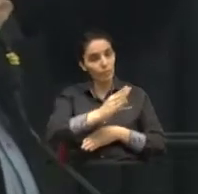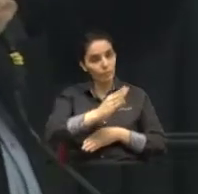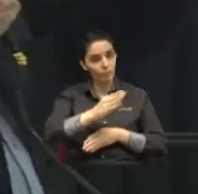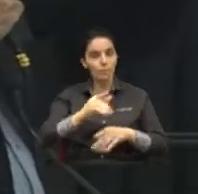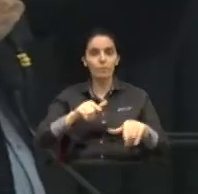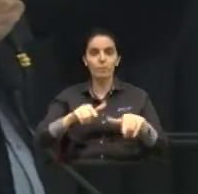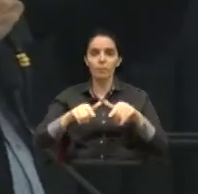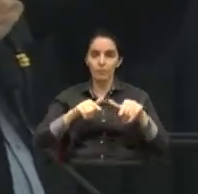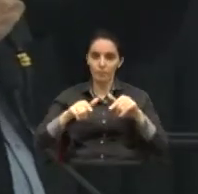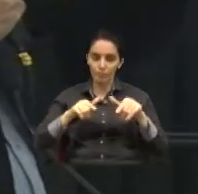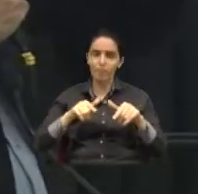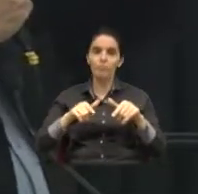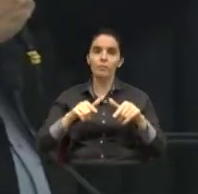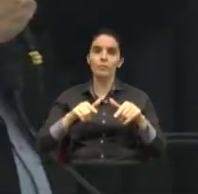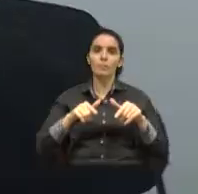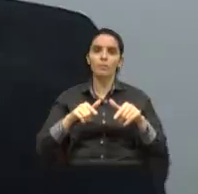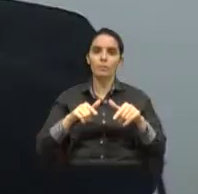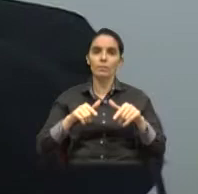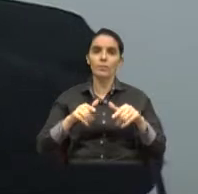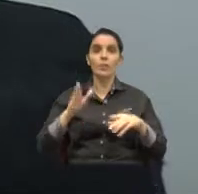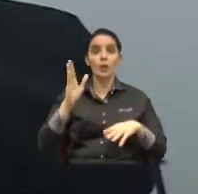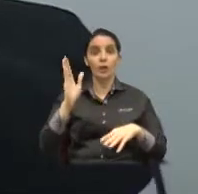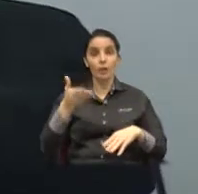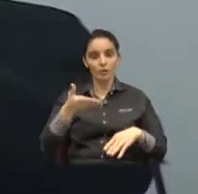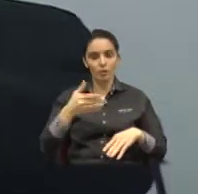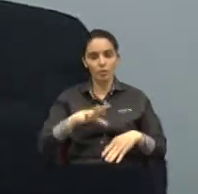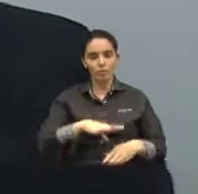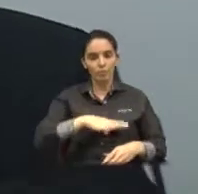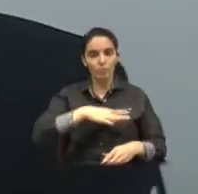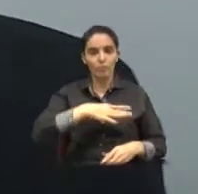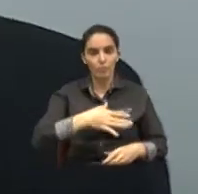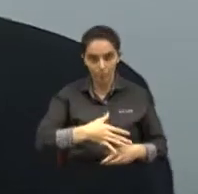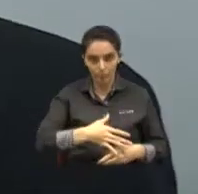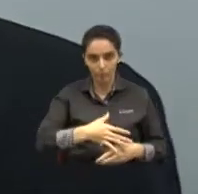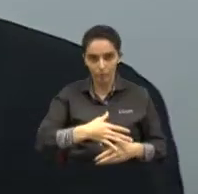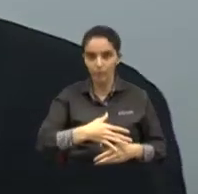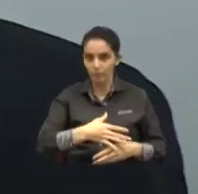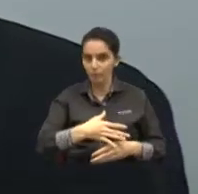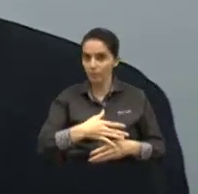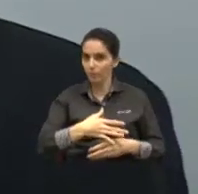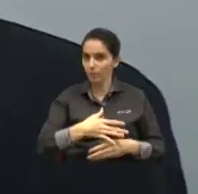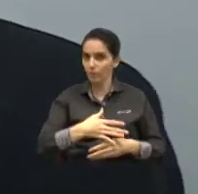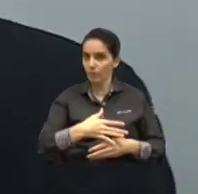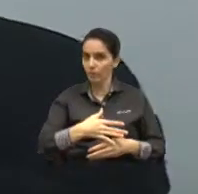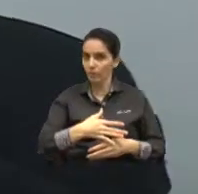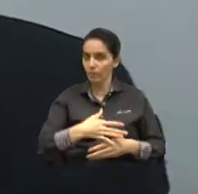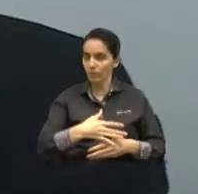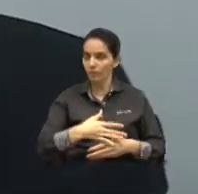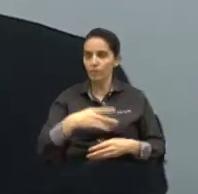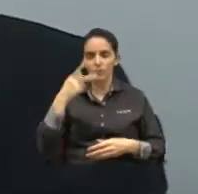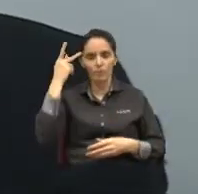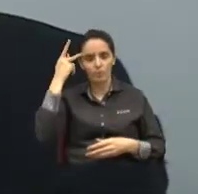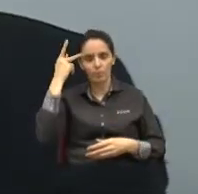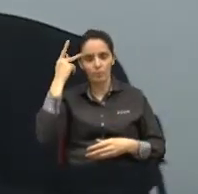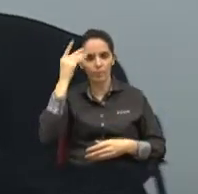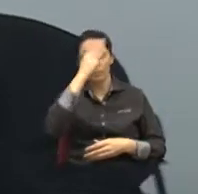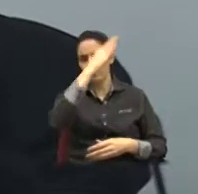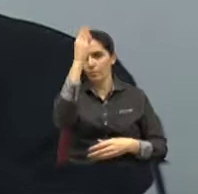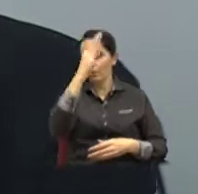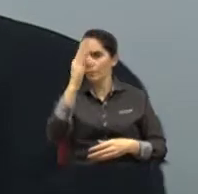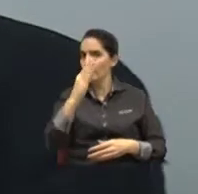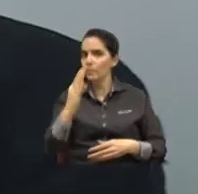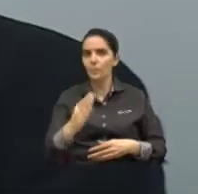manhã, ele já está cometendo um ato de bravura aqui no Estado de São Paulo e no Brasil. Porque ele